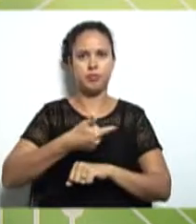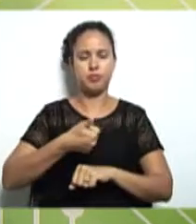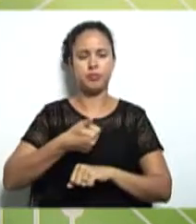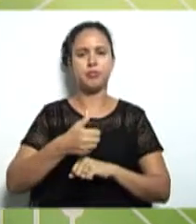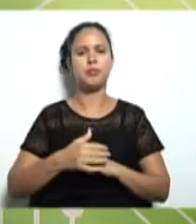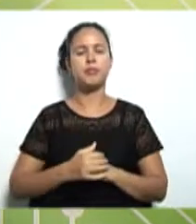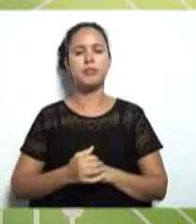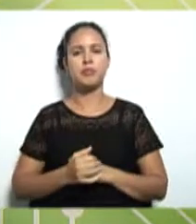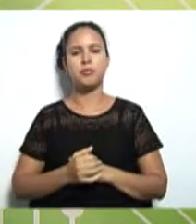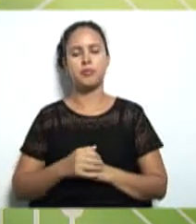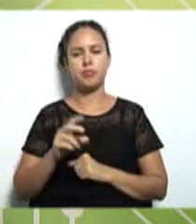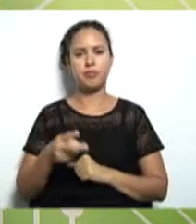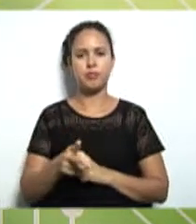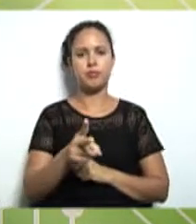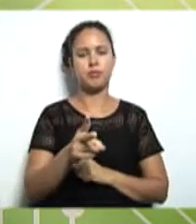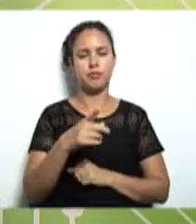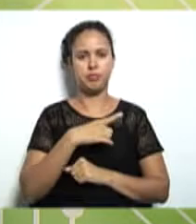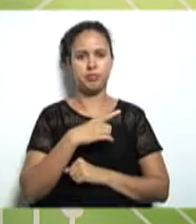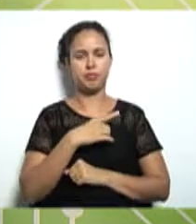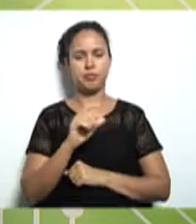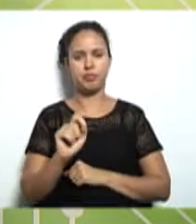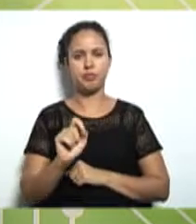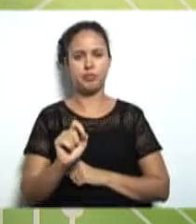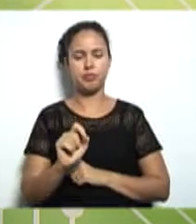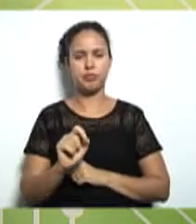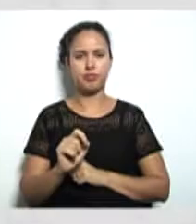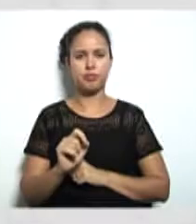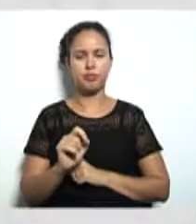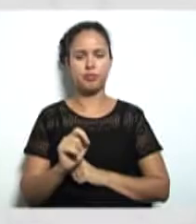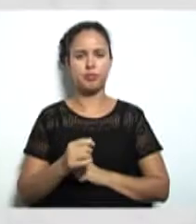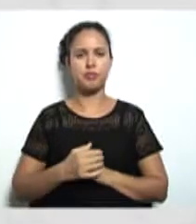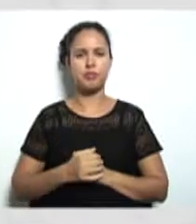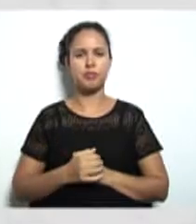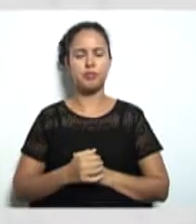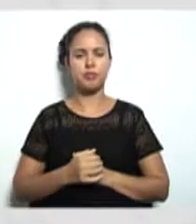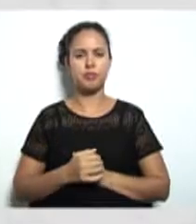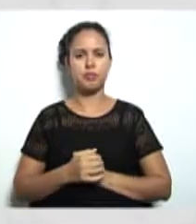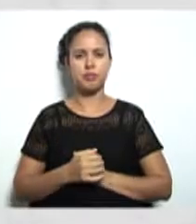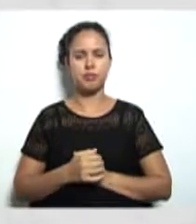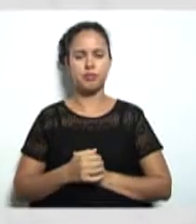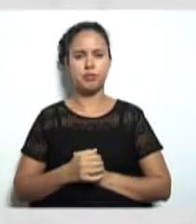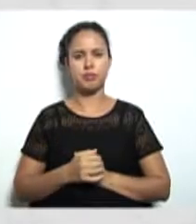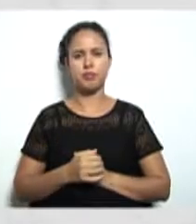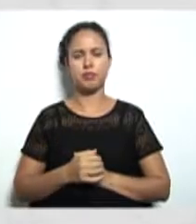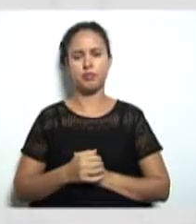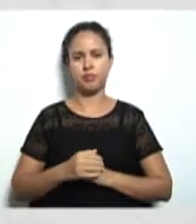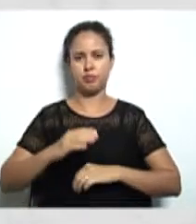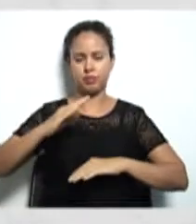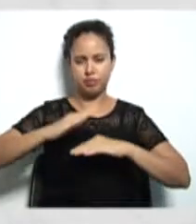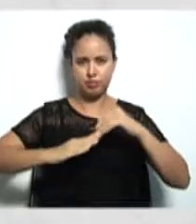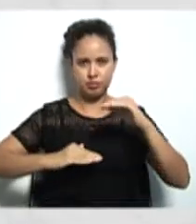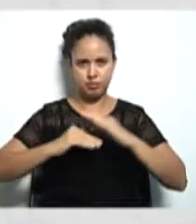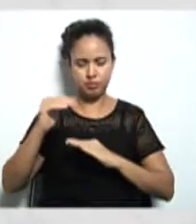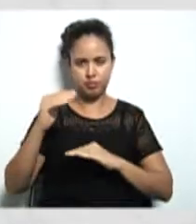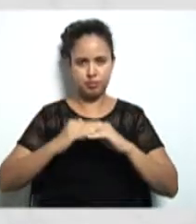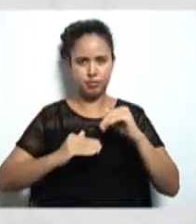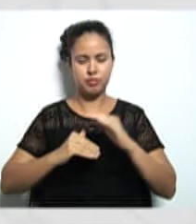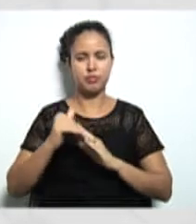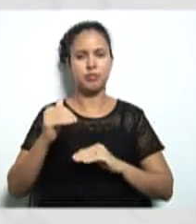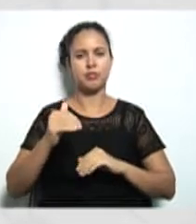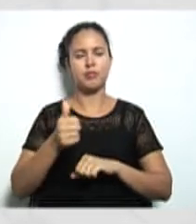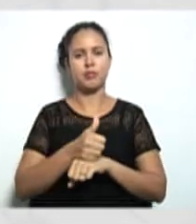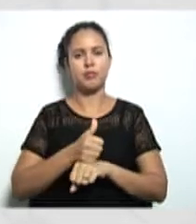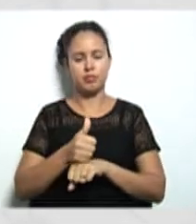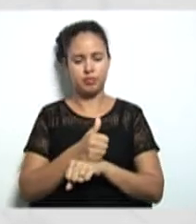E continuando, nós temos ainda, né, dentro, possibilidade de prática profissional